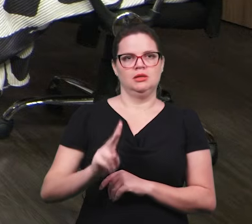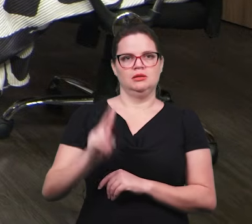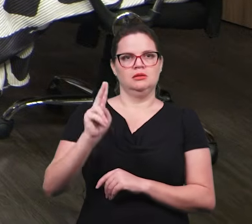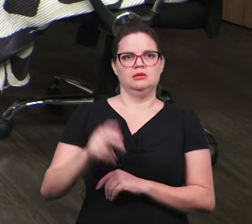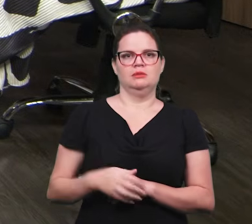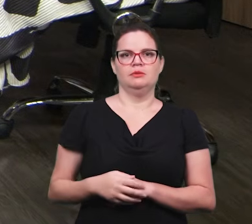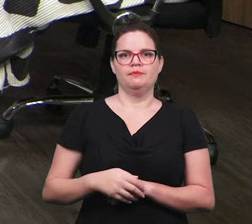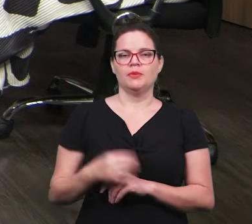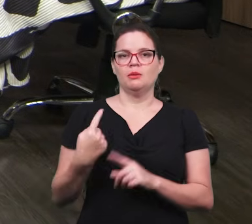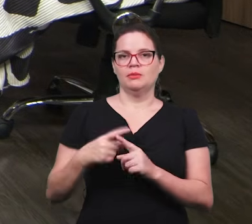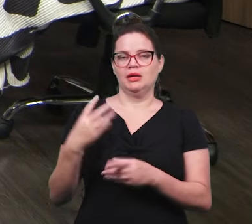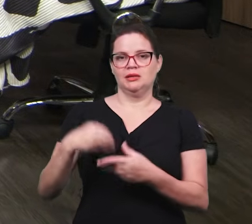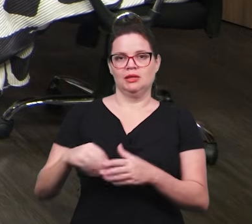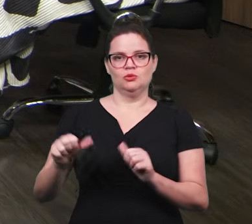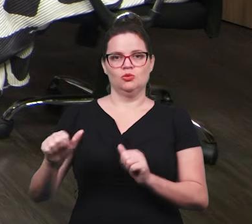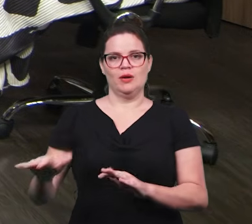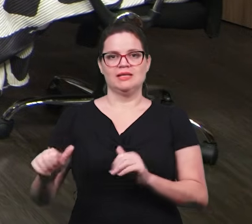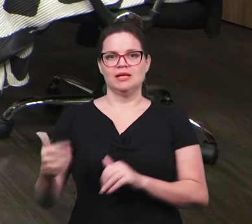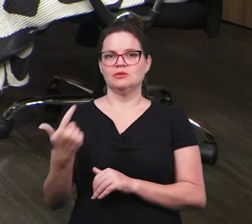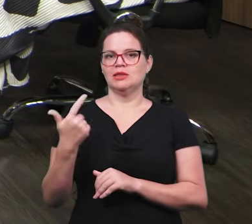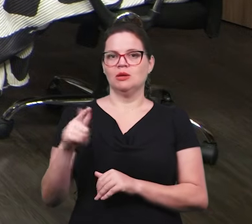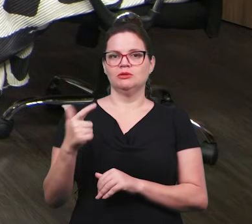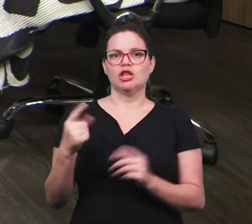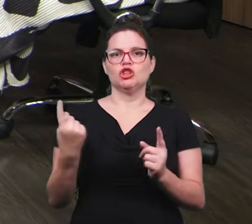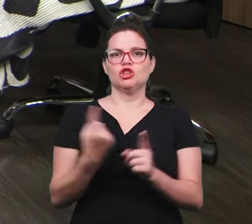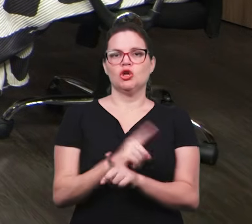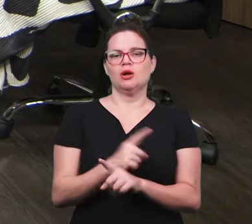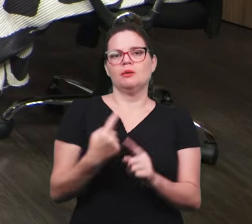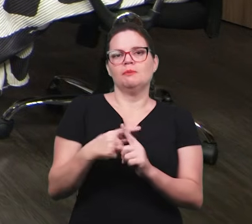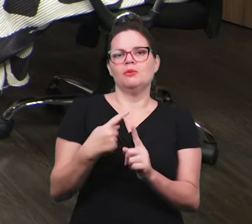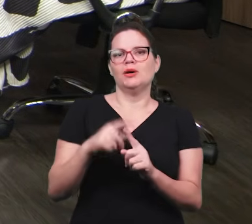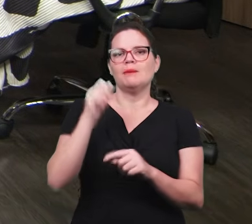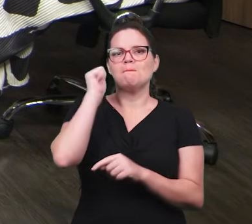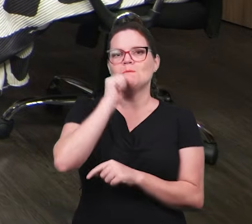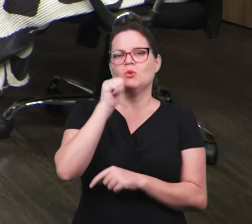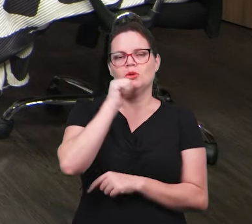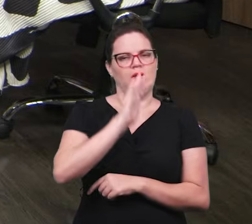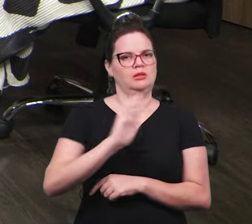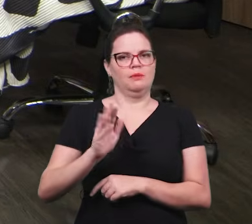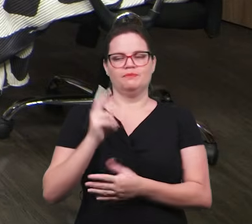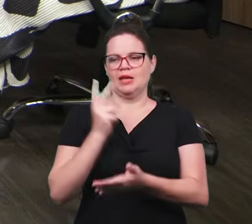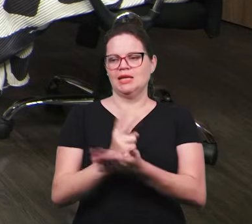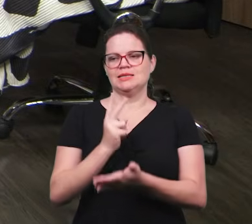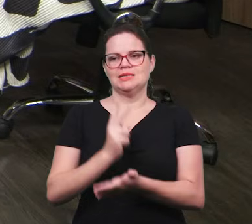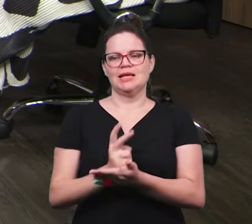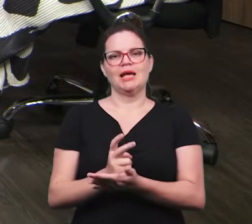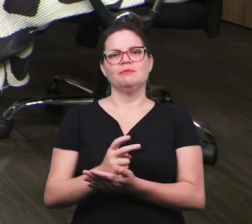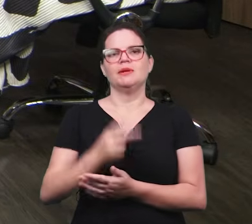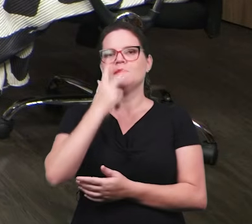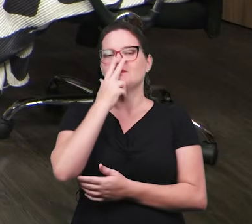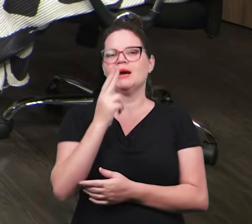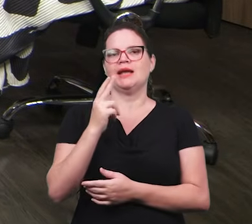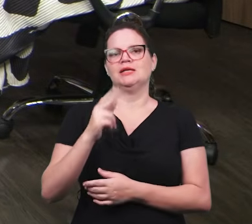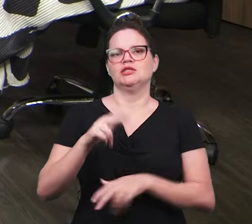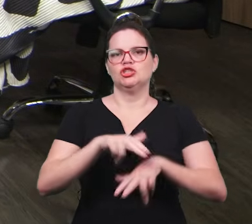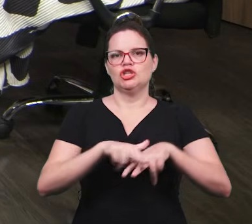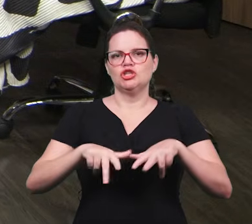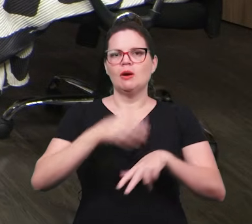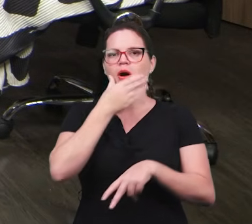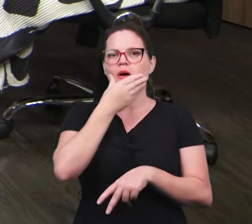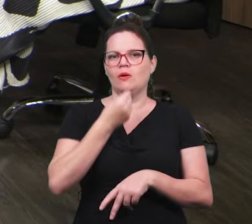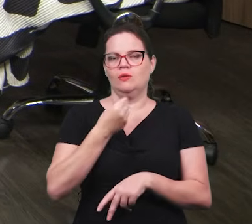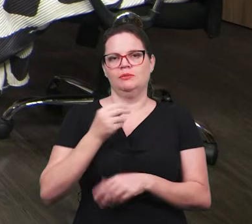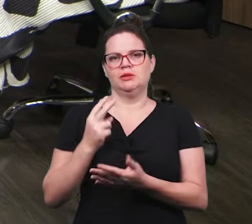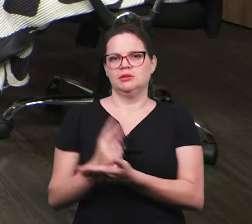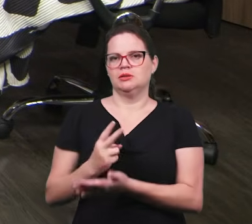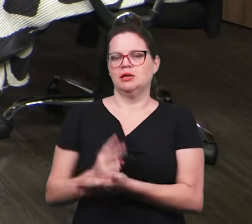flexionam gênero. Então existe, se não é tenente, é tenenta. Não. De coronel tinha que ter coronela. Então não tem. É tenente,